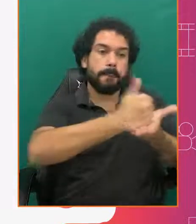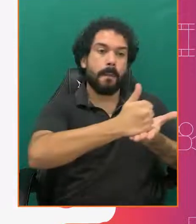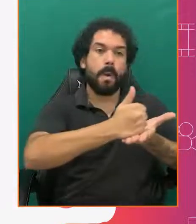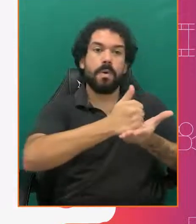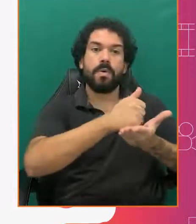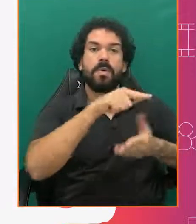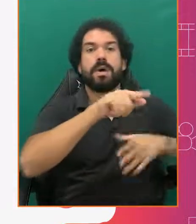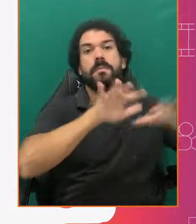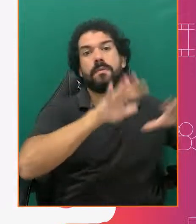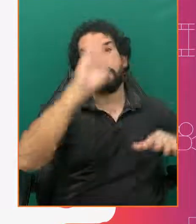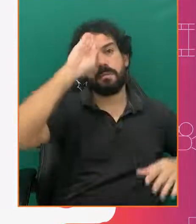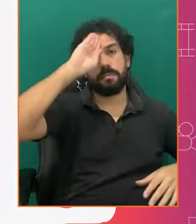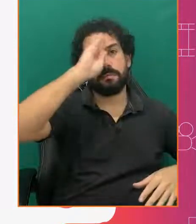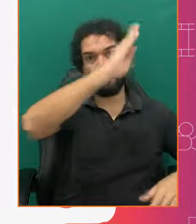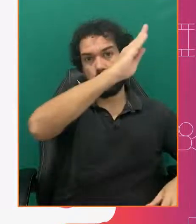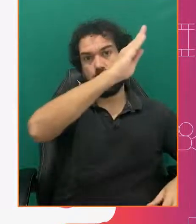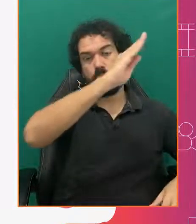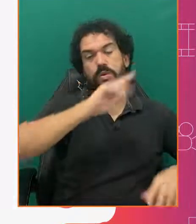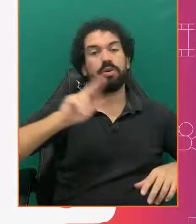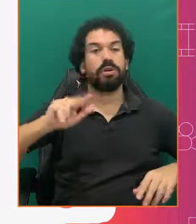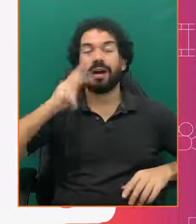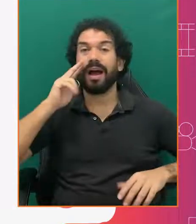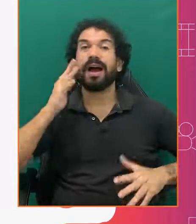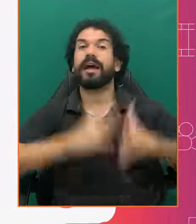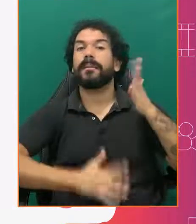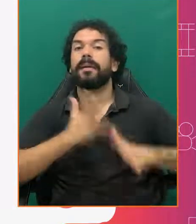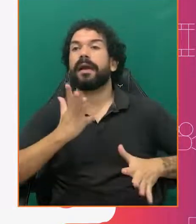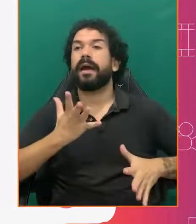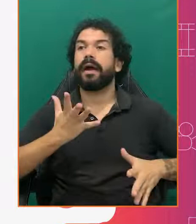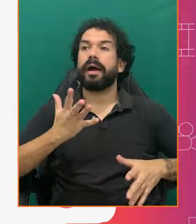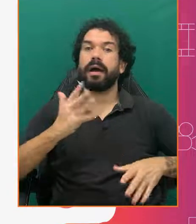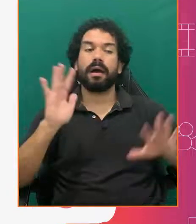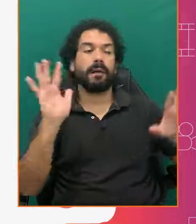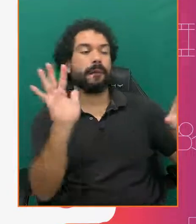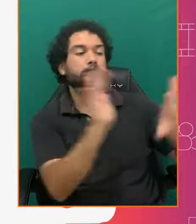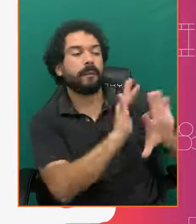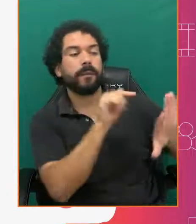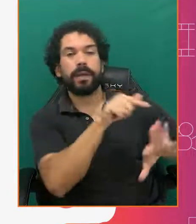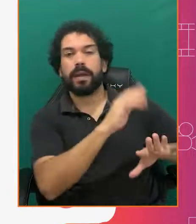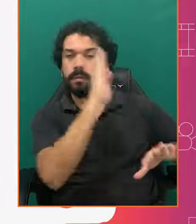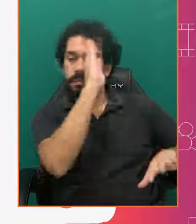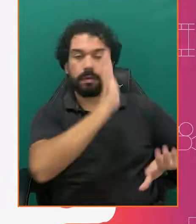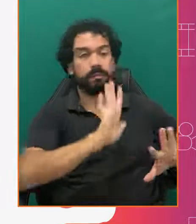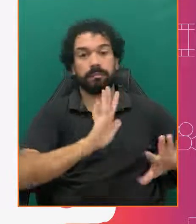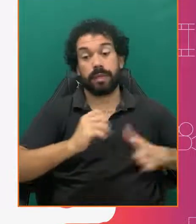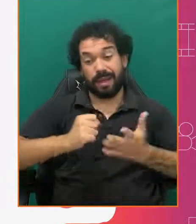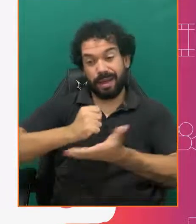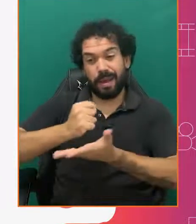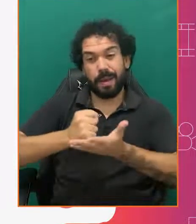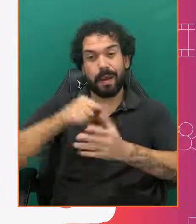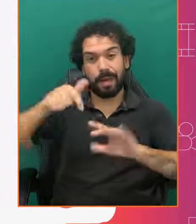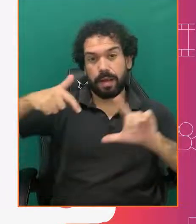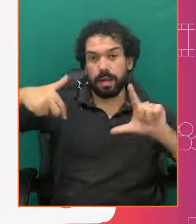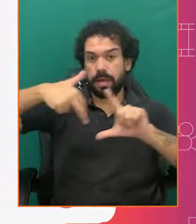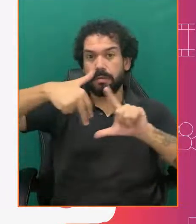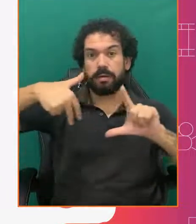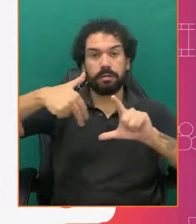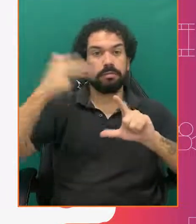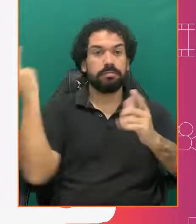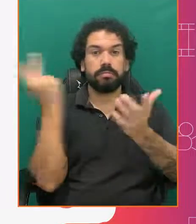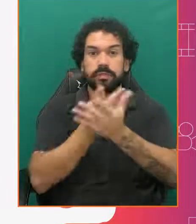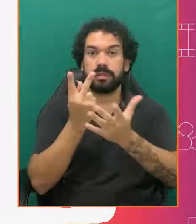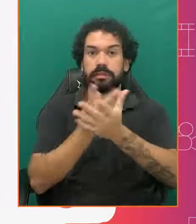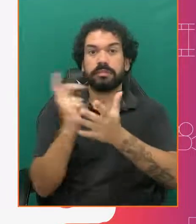ação principal e nunca atrapalhar ou distrair. E os princípios da animação, eles estão